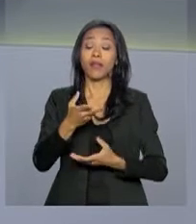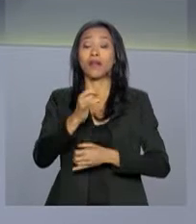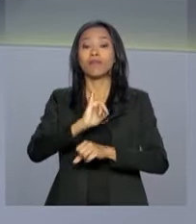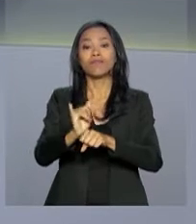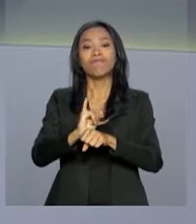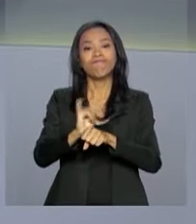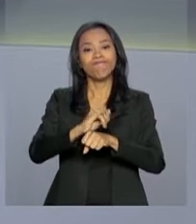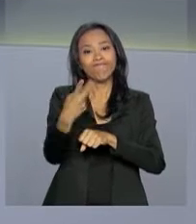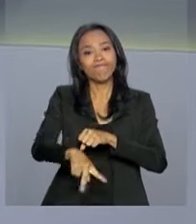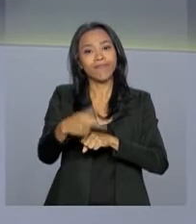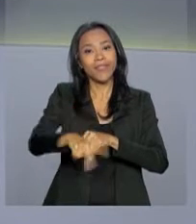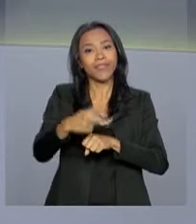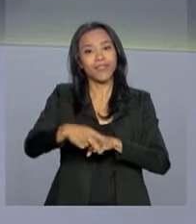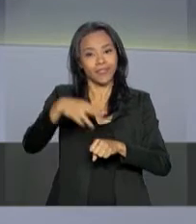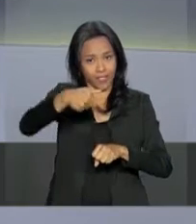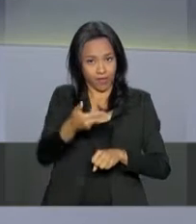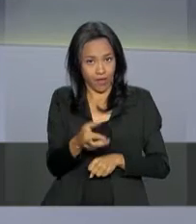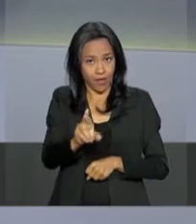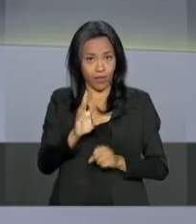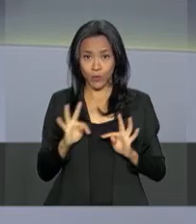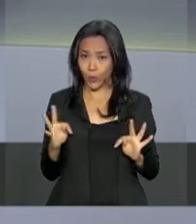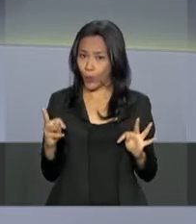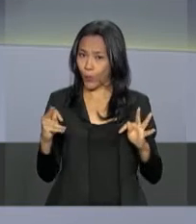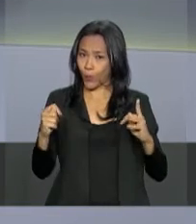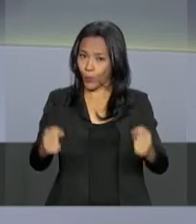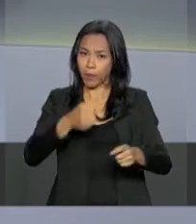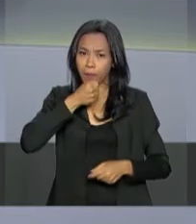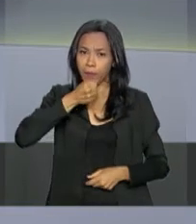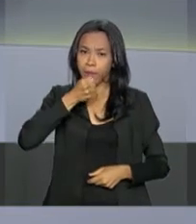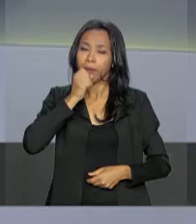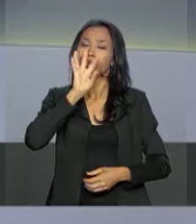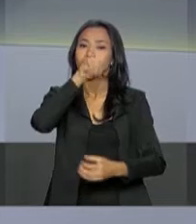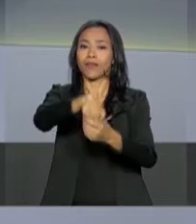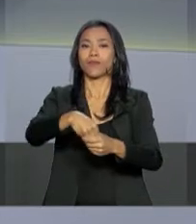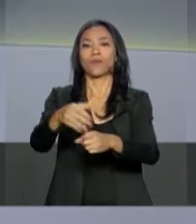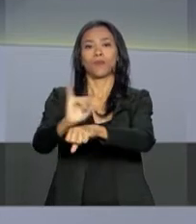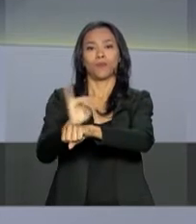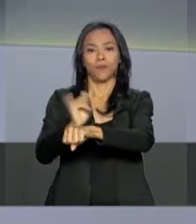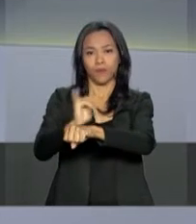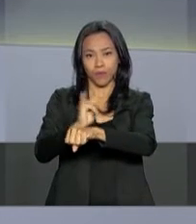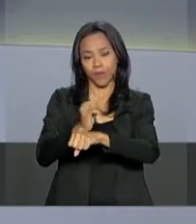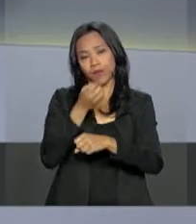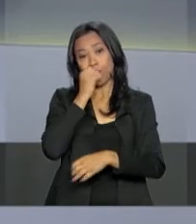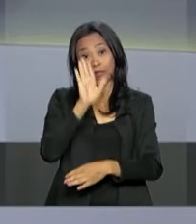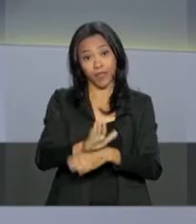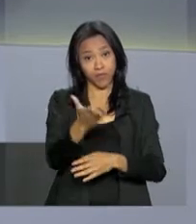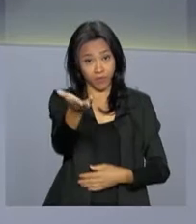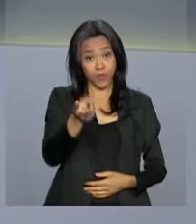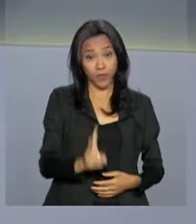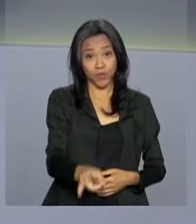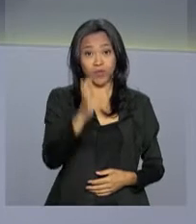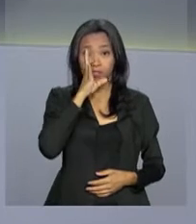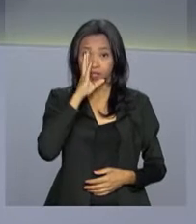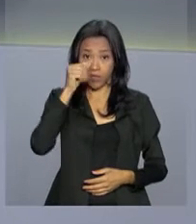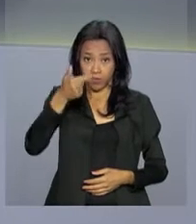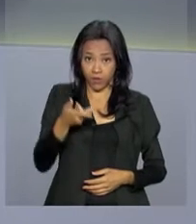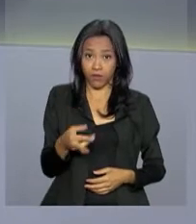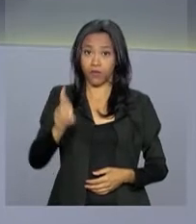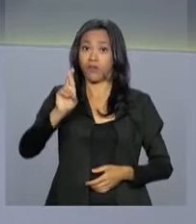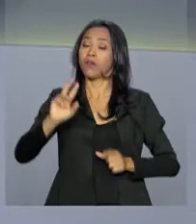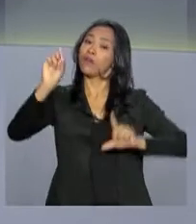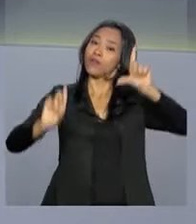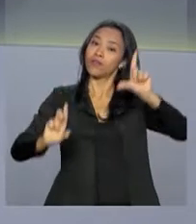npr todas as reportagens estão disponíveis em nosso canal no youtube boa tarde pra você continue com a gente aqui na